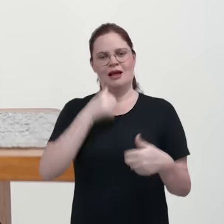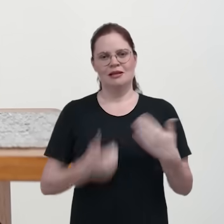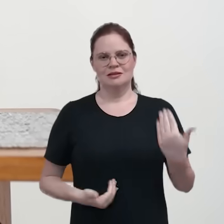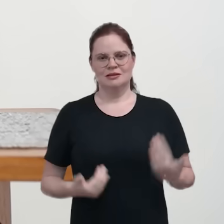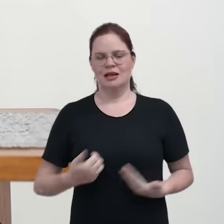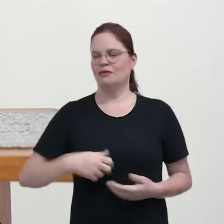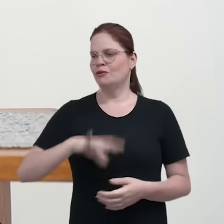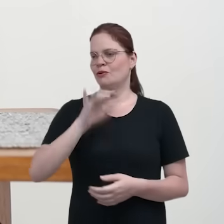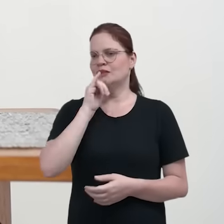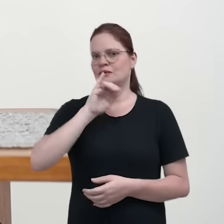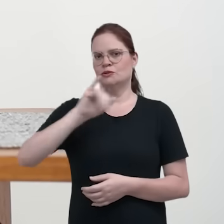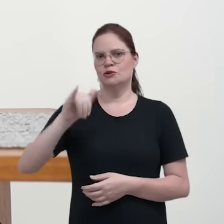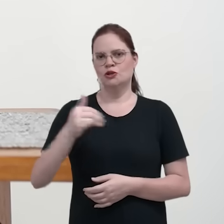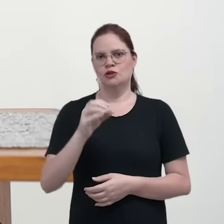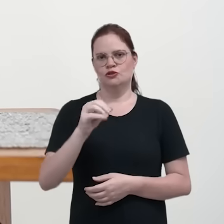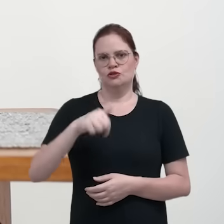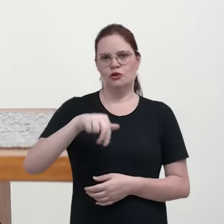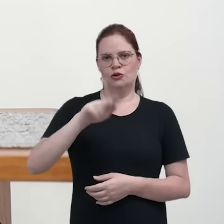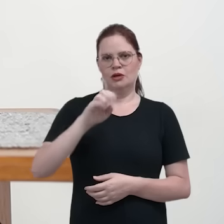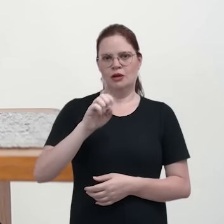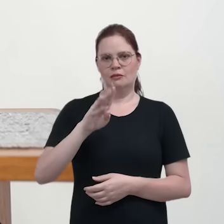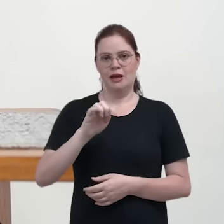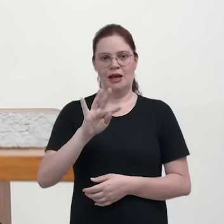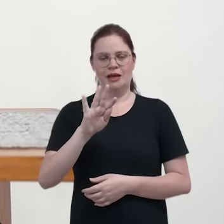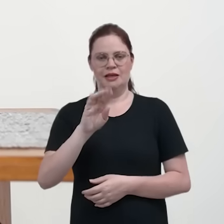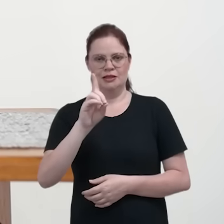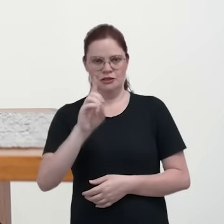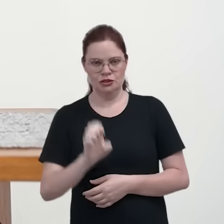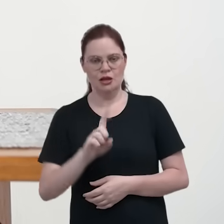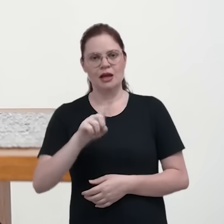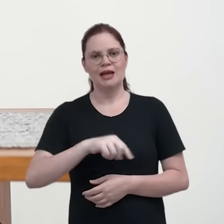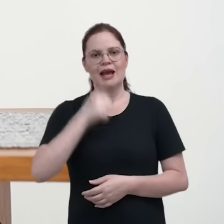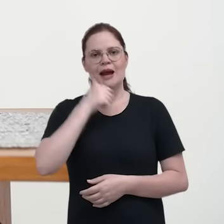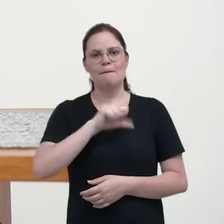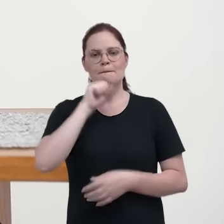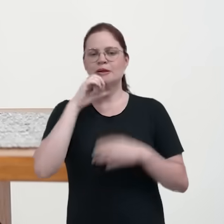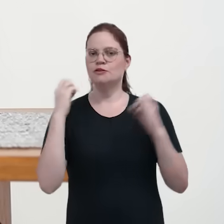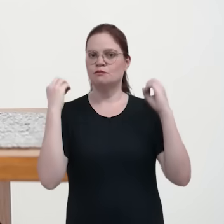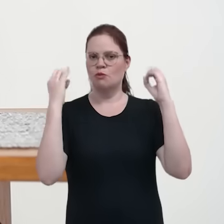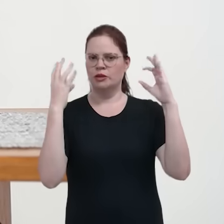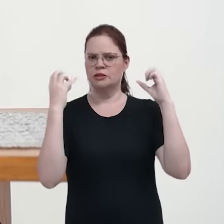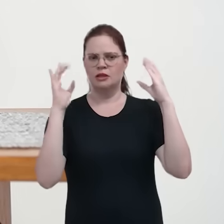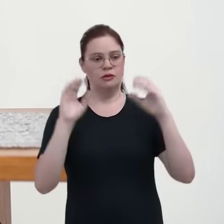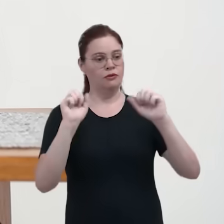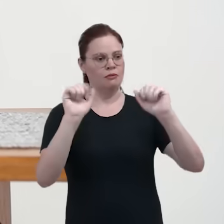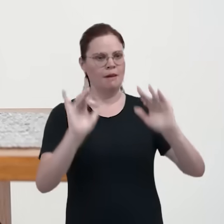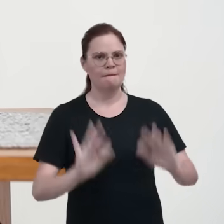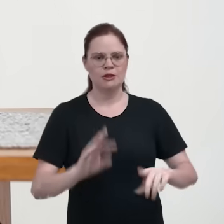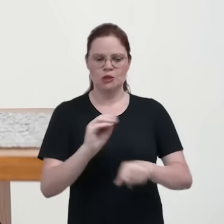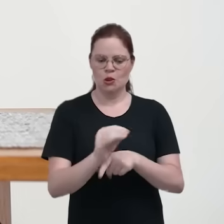passado, como Joquebede, que criou Moisés, que foi uma bênção, como